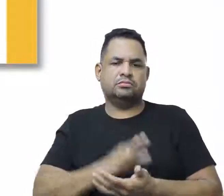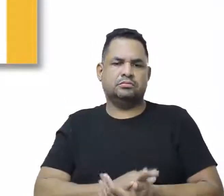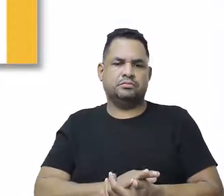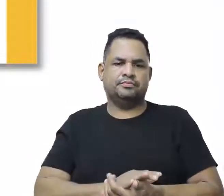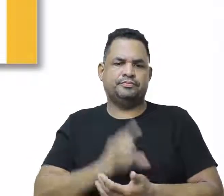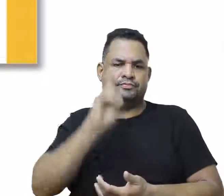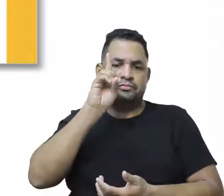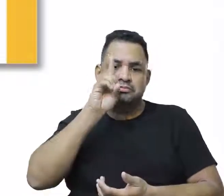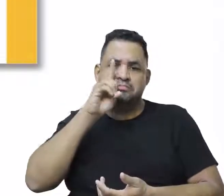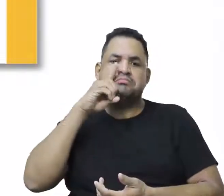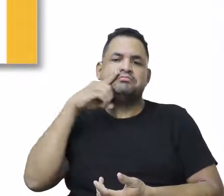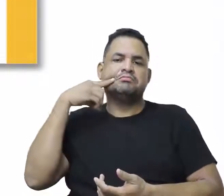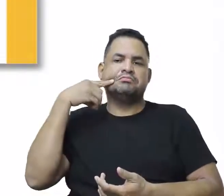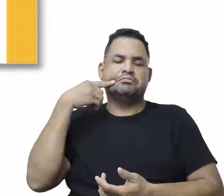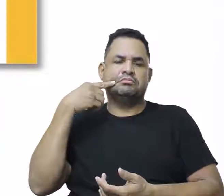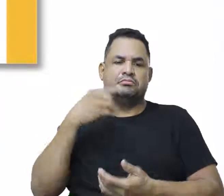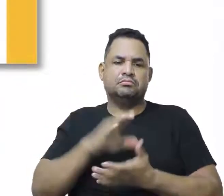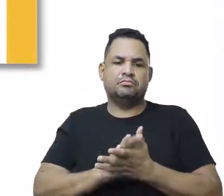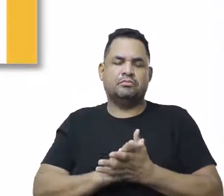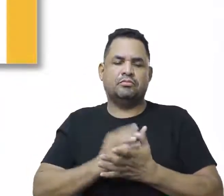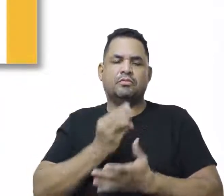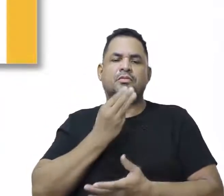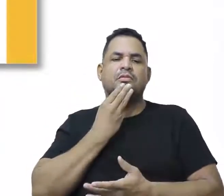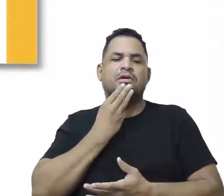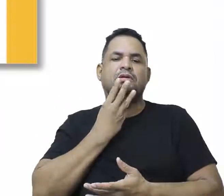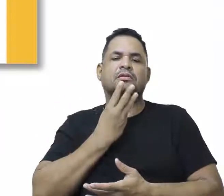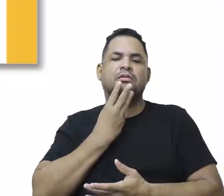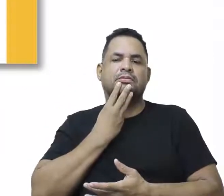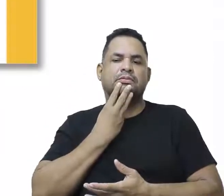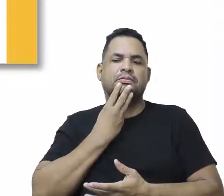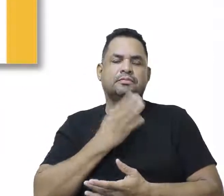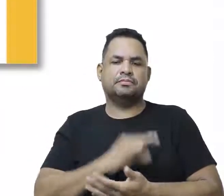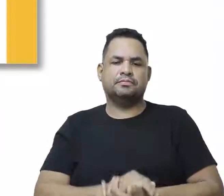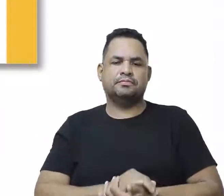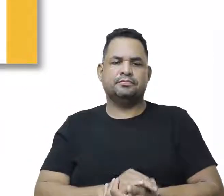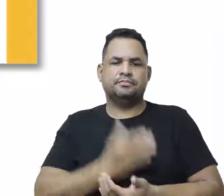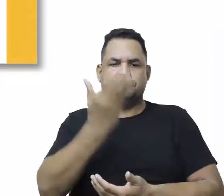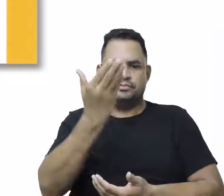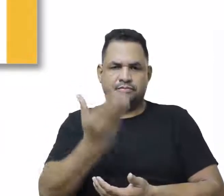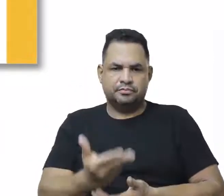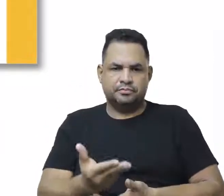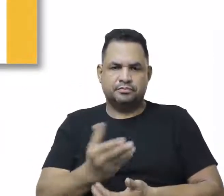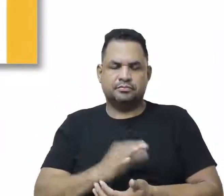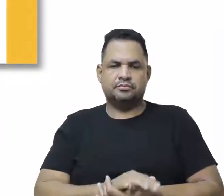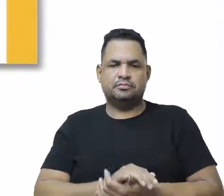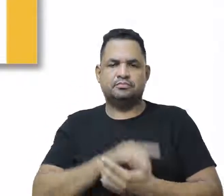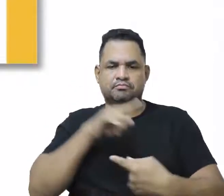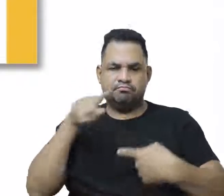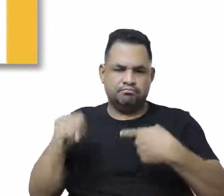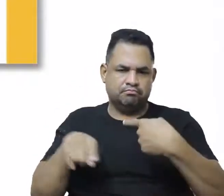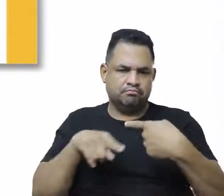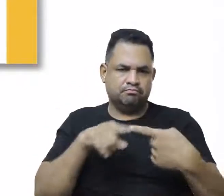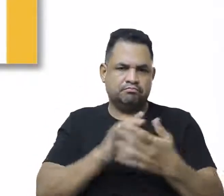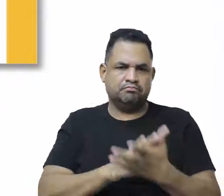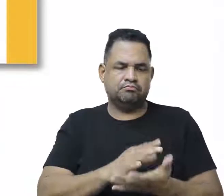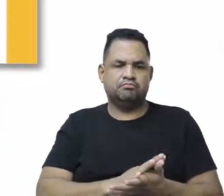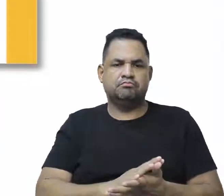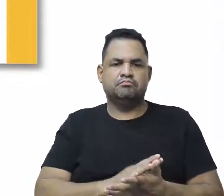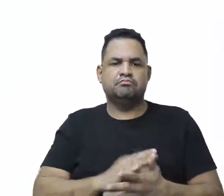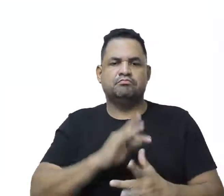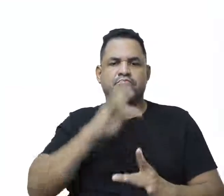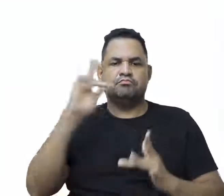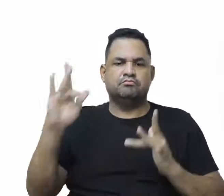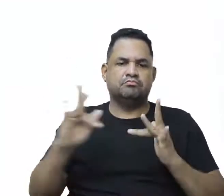Emile Durkheim e Max Weber Tá certo então vamos focar aí vamos focar nos